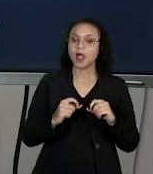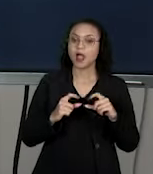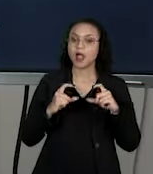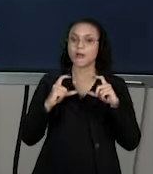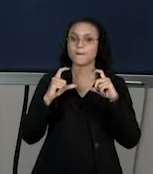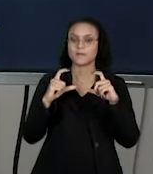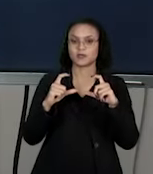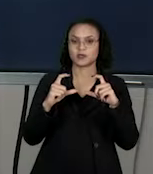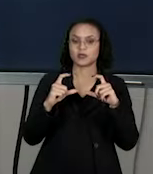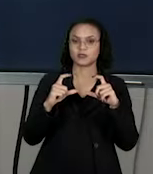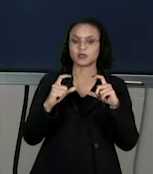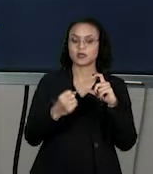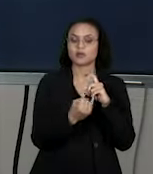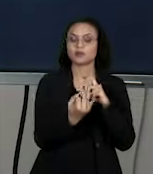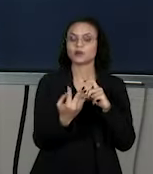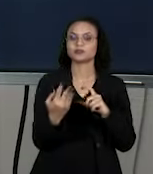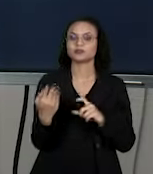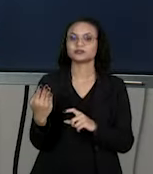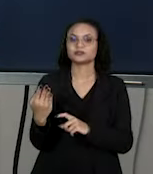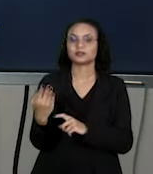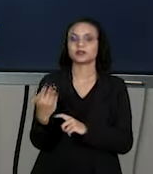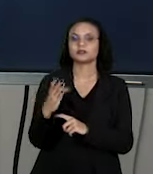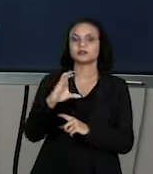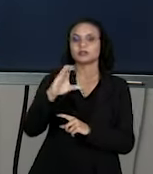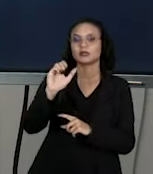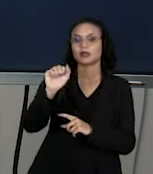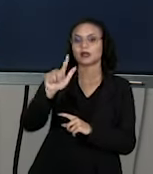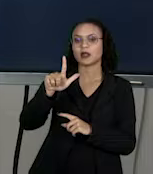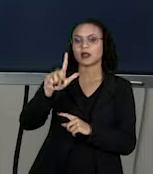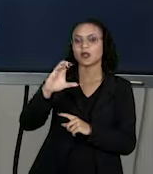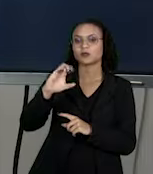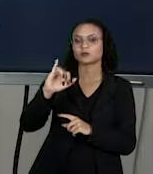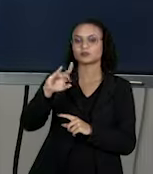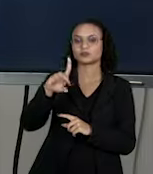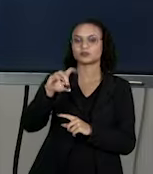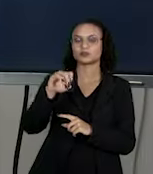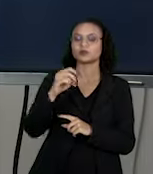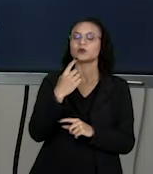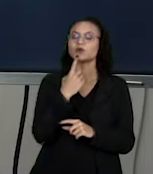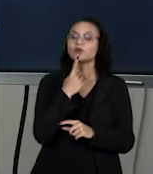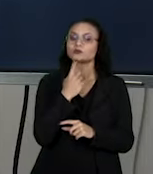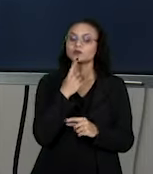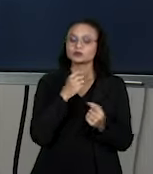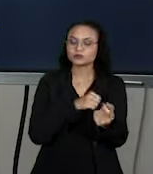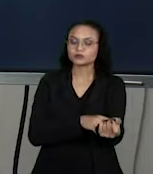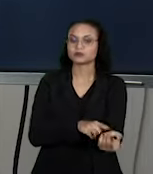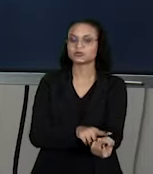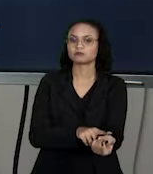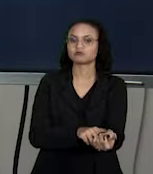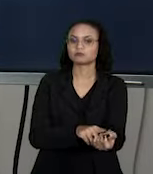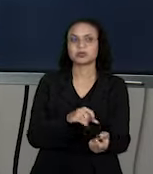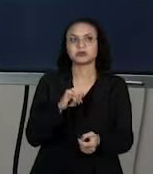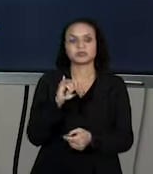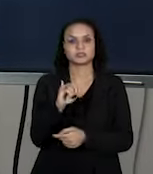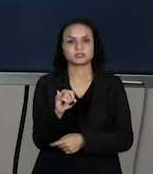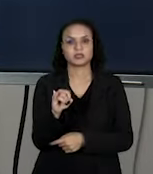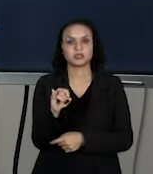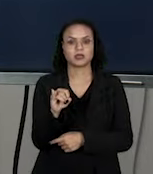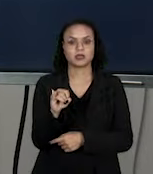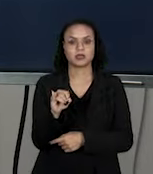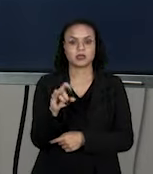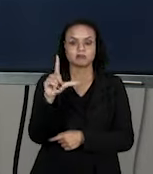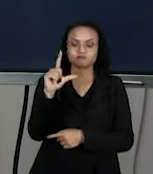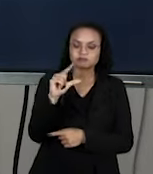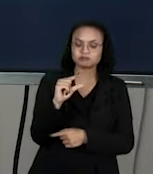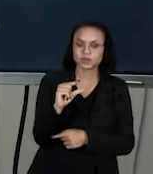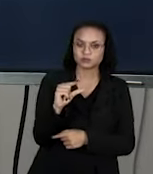de cálcio no sangue. Então, se o organismo nota que o nível de cálcio está baixo, a paratireoide produz